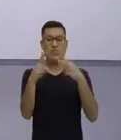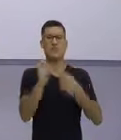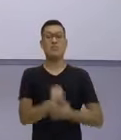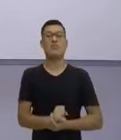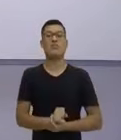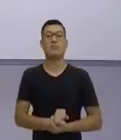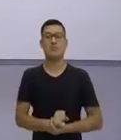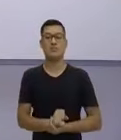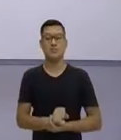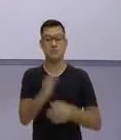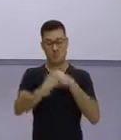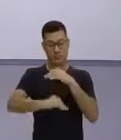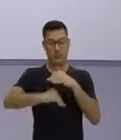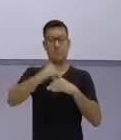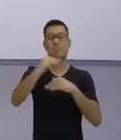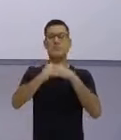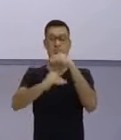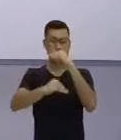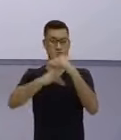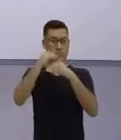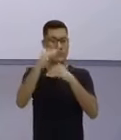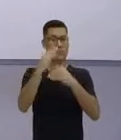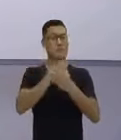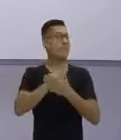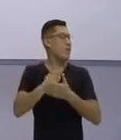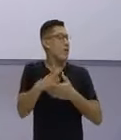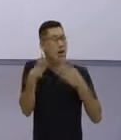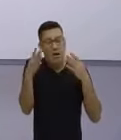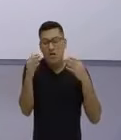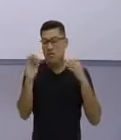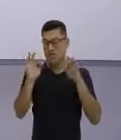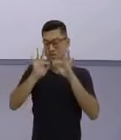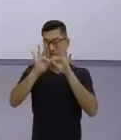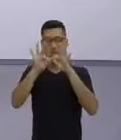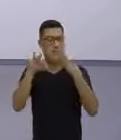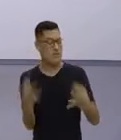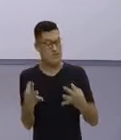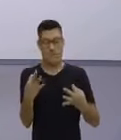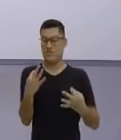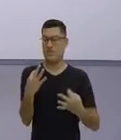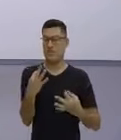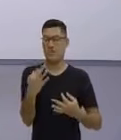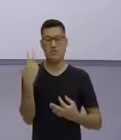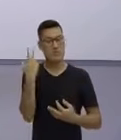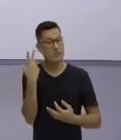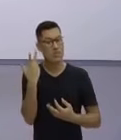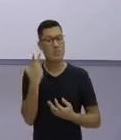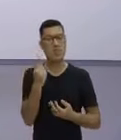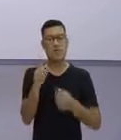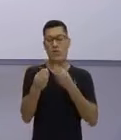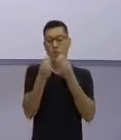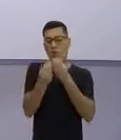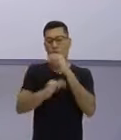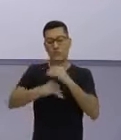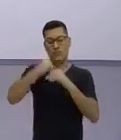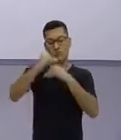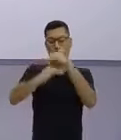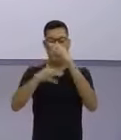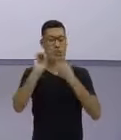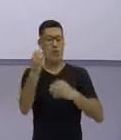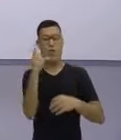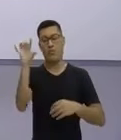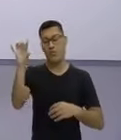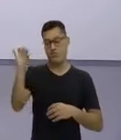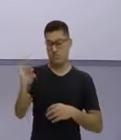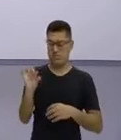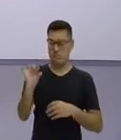essa ideia de crescimento exponencial, pelo menos a inicial, ela é bem simples, tá certo? É só identificar, né, Fernando, como vai crescendo ou diminuindo, né? Sempre